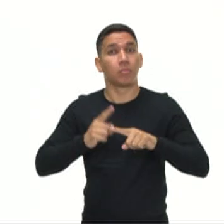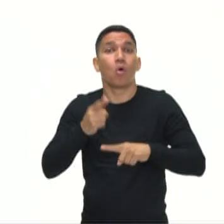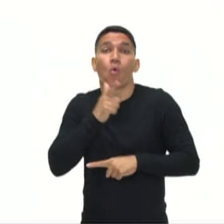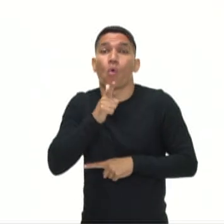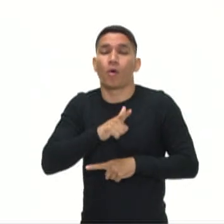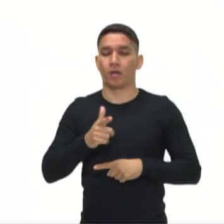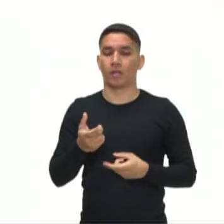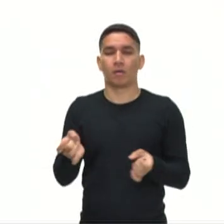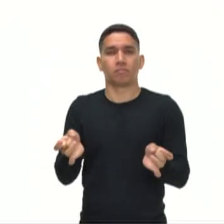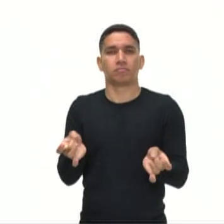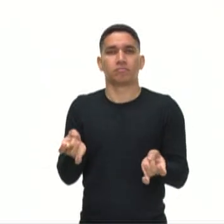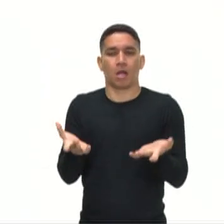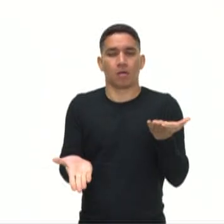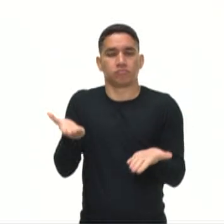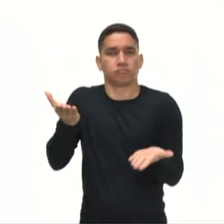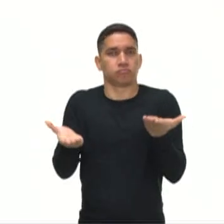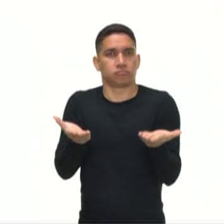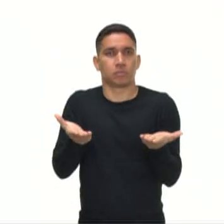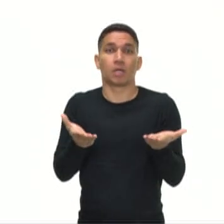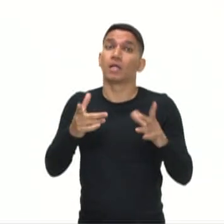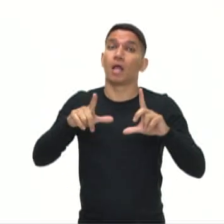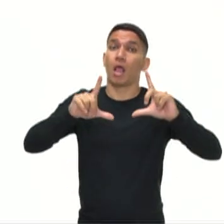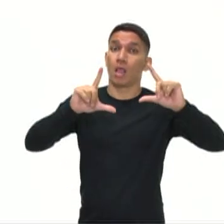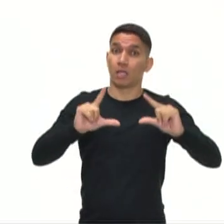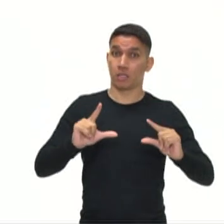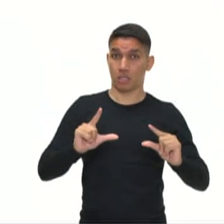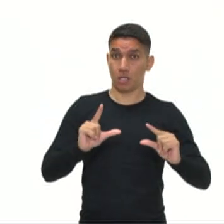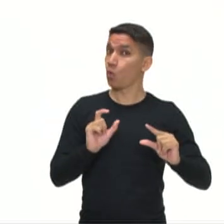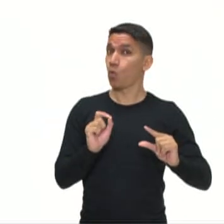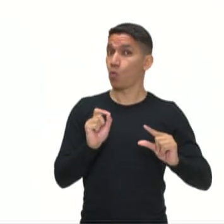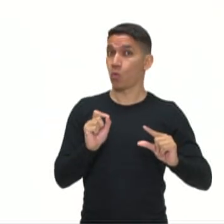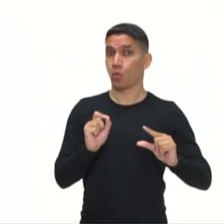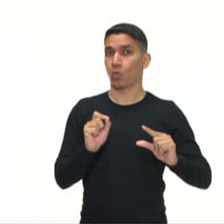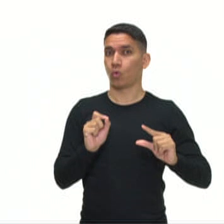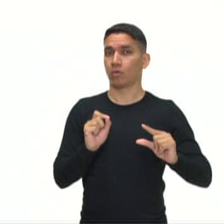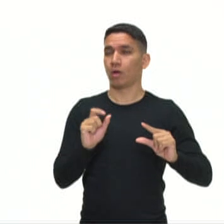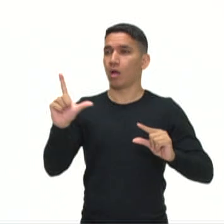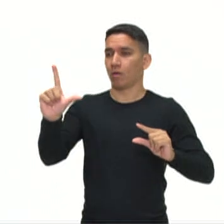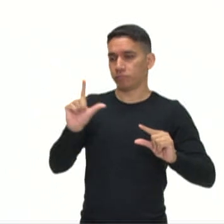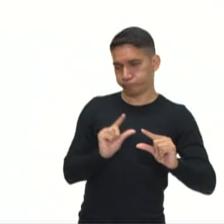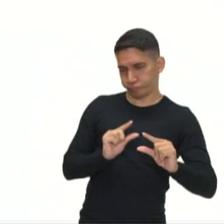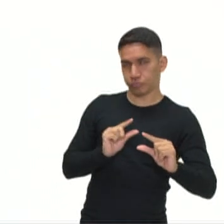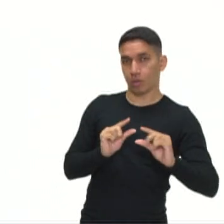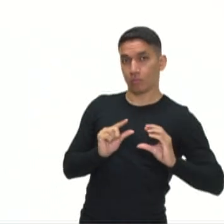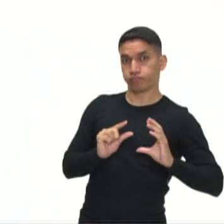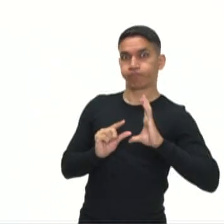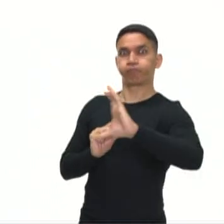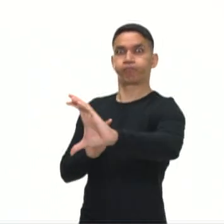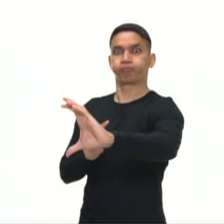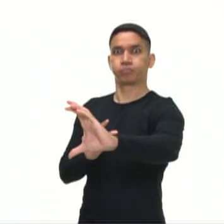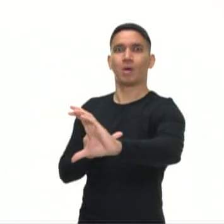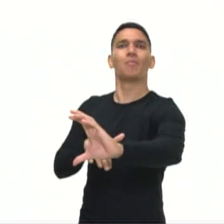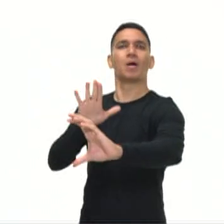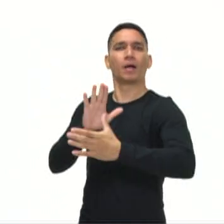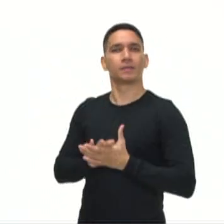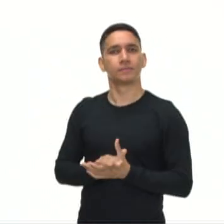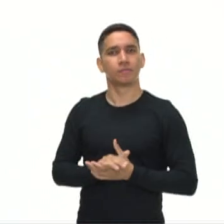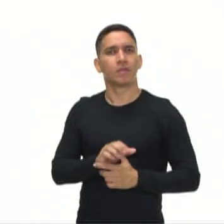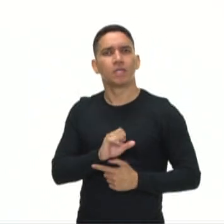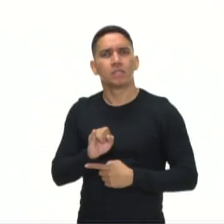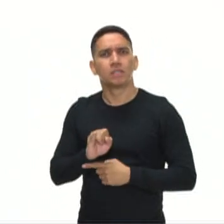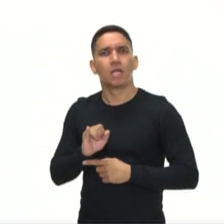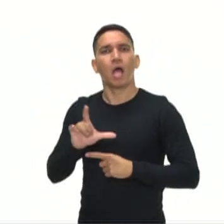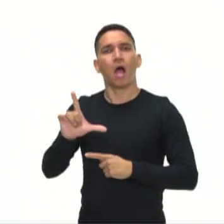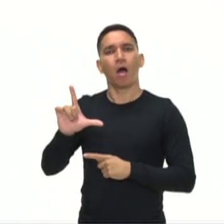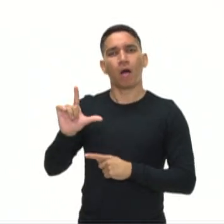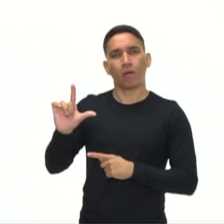Então, veja, ó, diminuição das importações, aumento das exportações, né? Redução das importações e